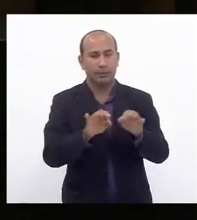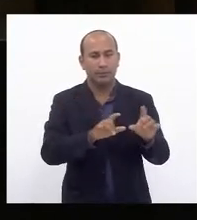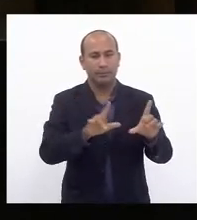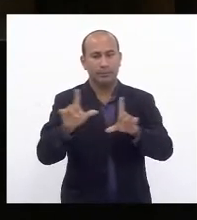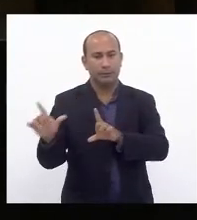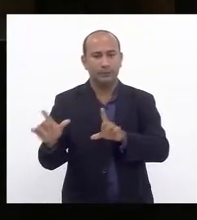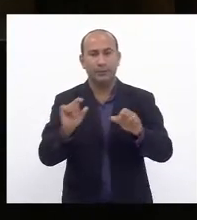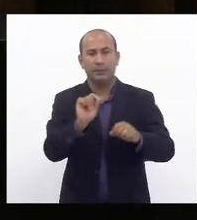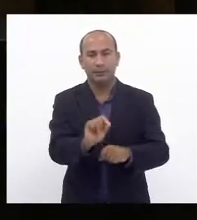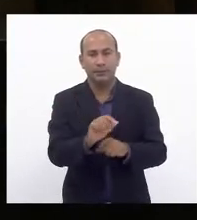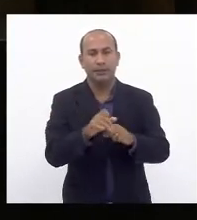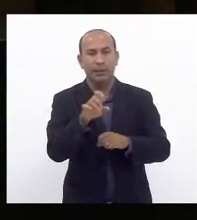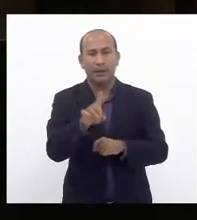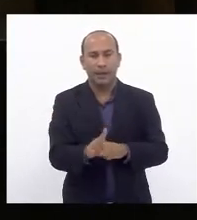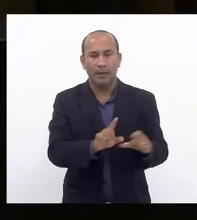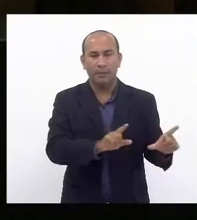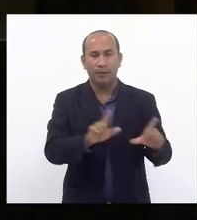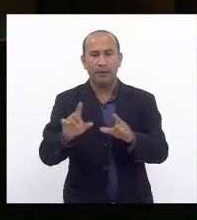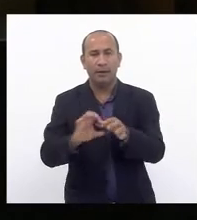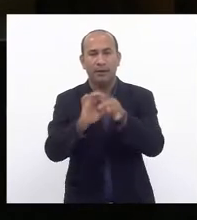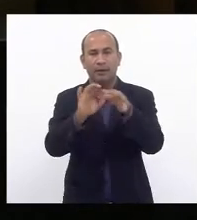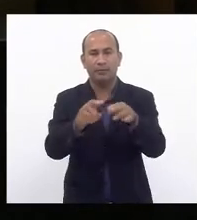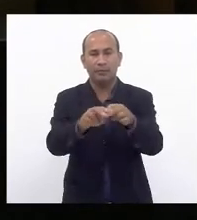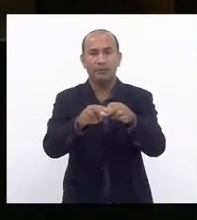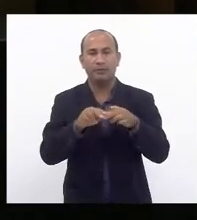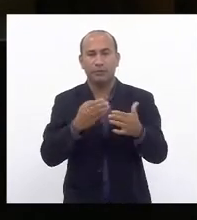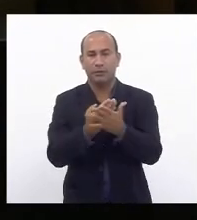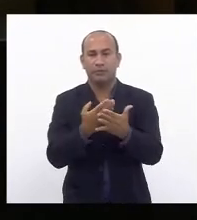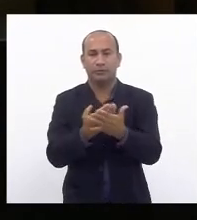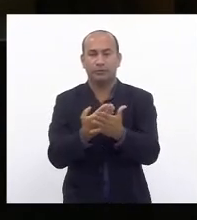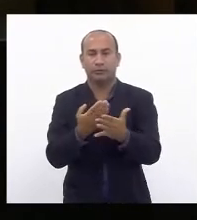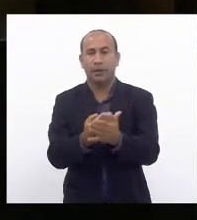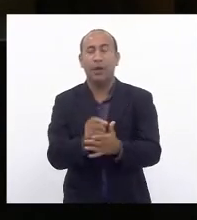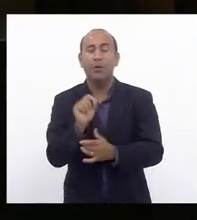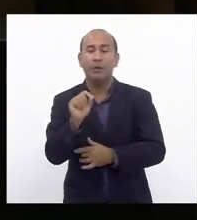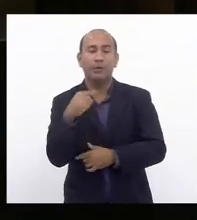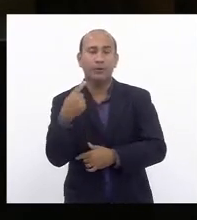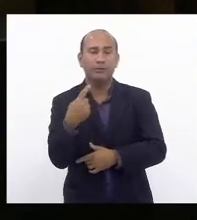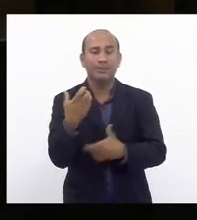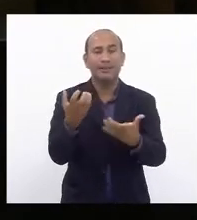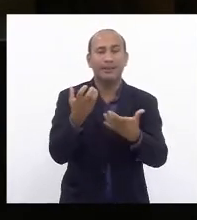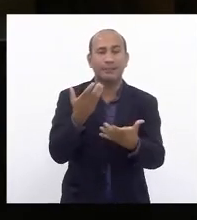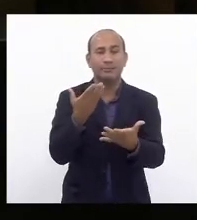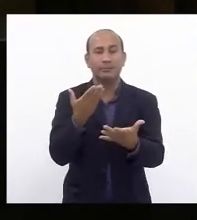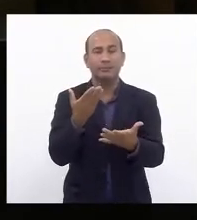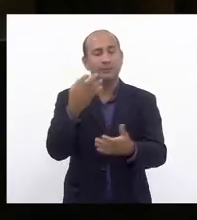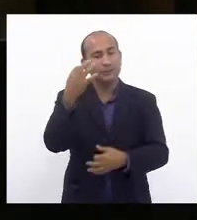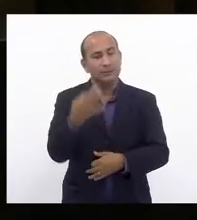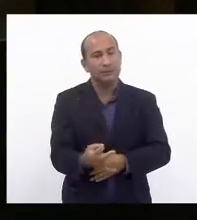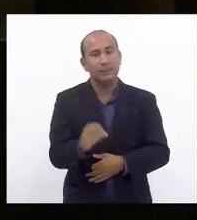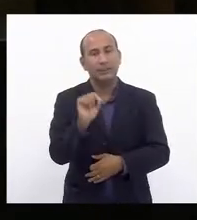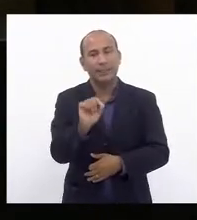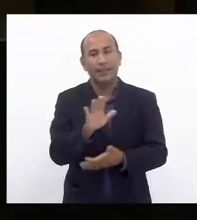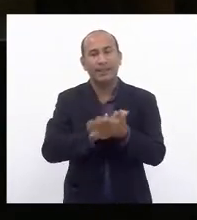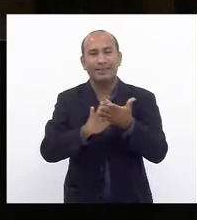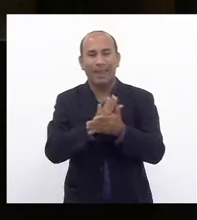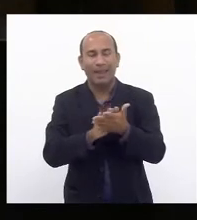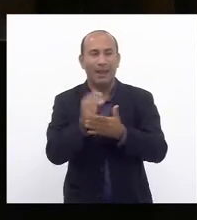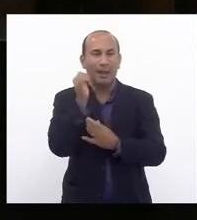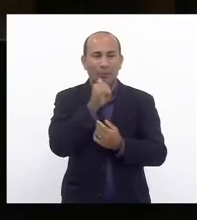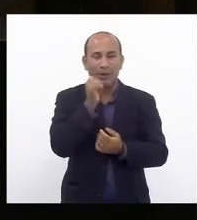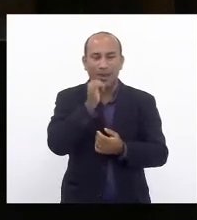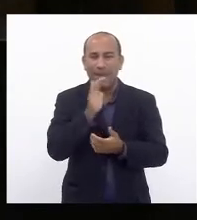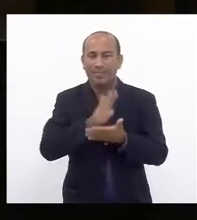deputada Dani, que é o programa Livres para Estudar. O que nós queremos garantir é que nenhuma mulher,